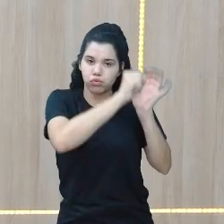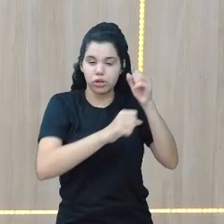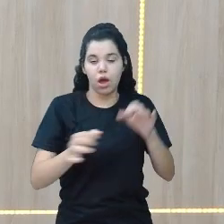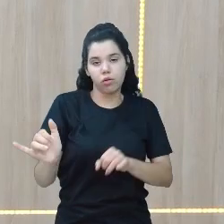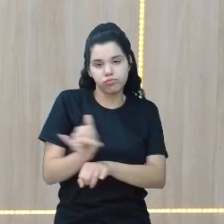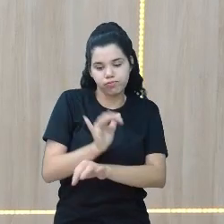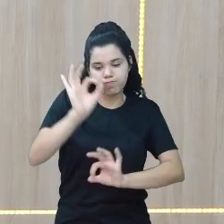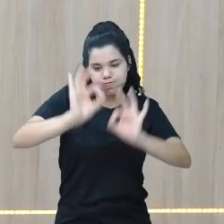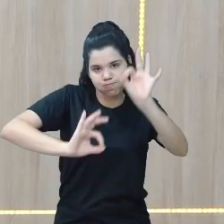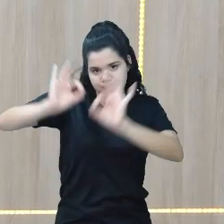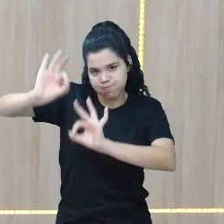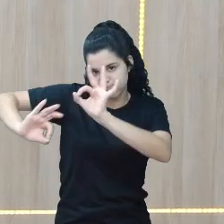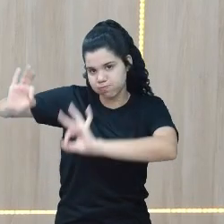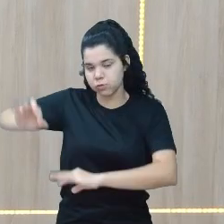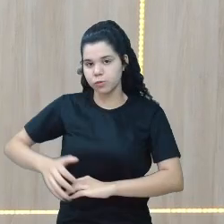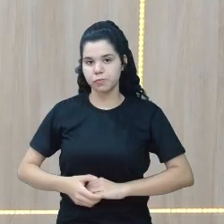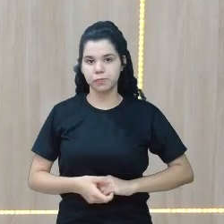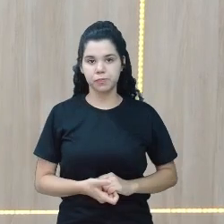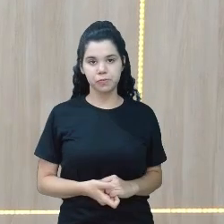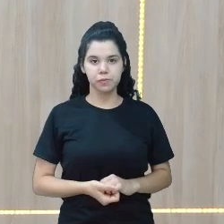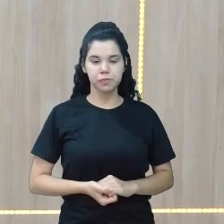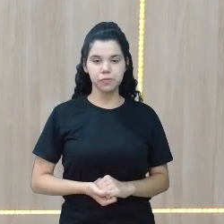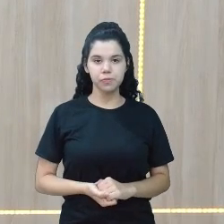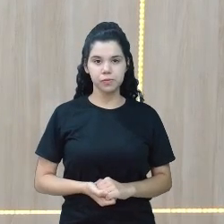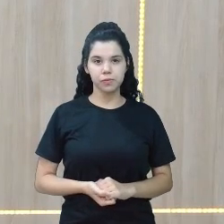reestruturar algumas ações.